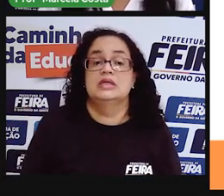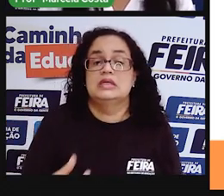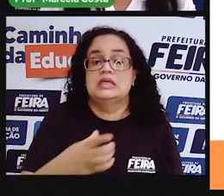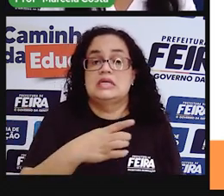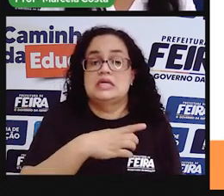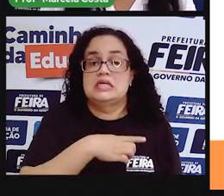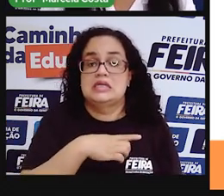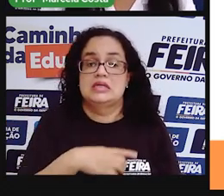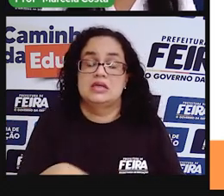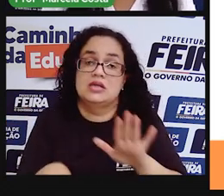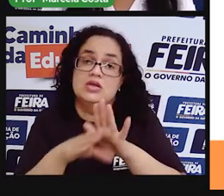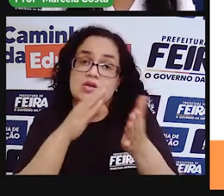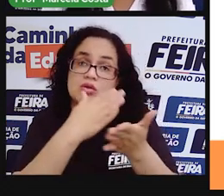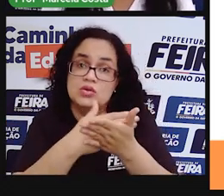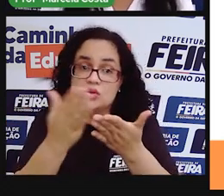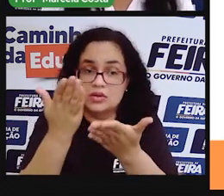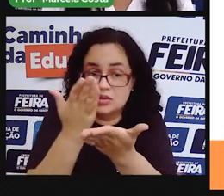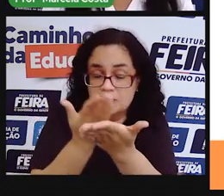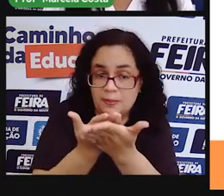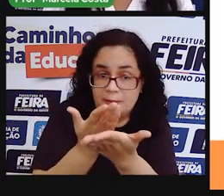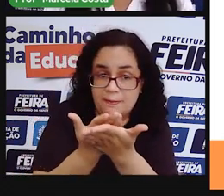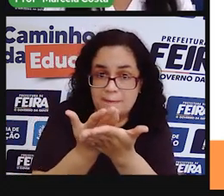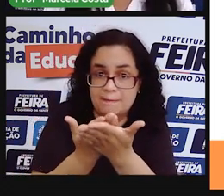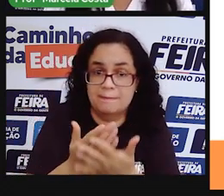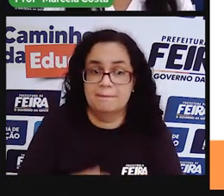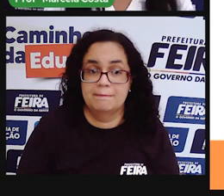decorrer da aula, a gente vai ver alguns desses símbolos.